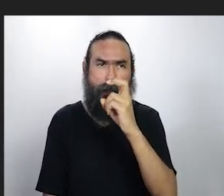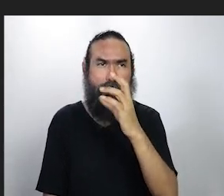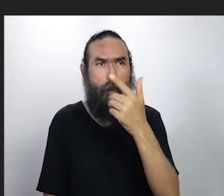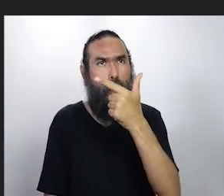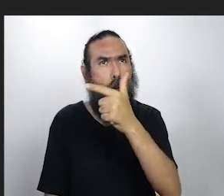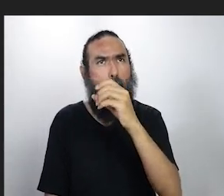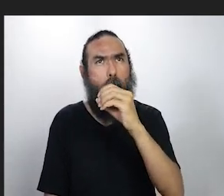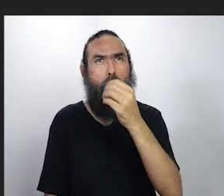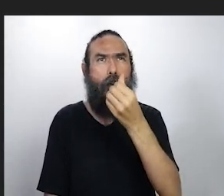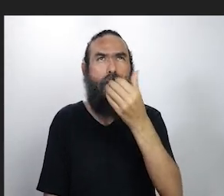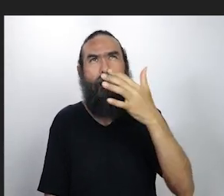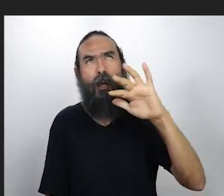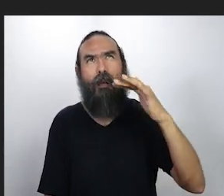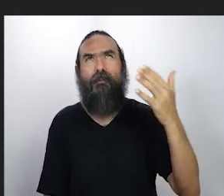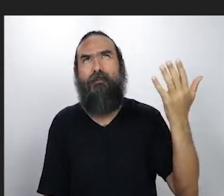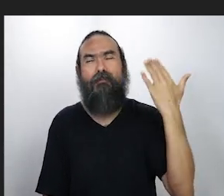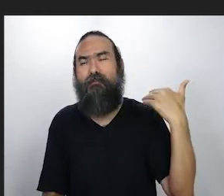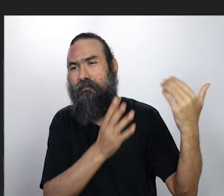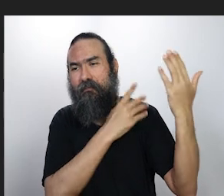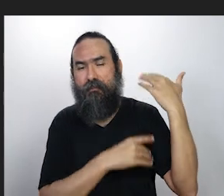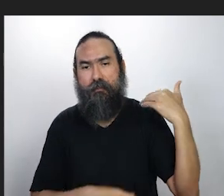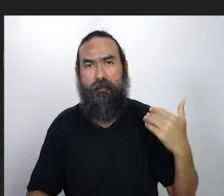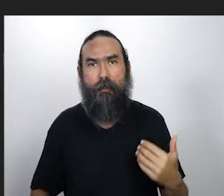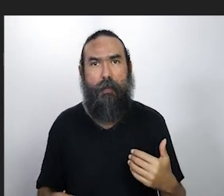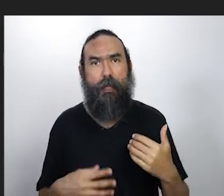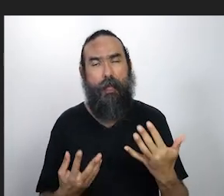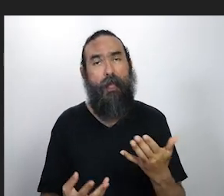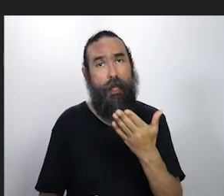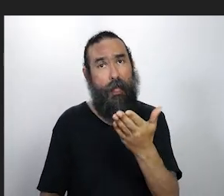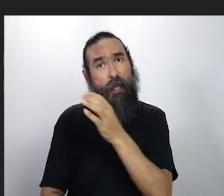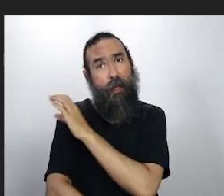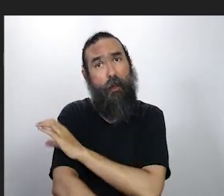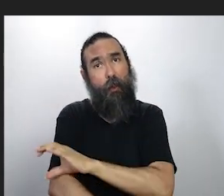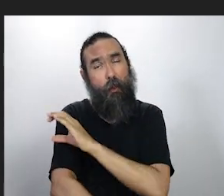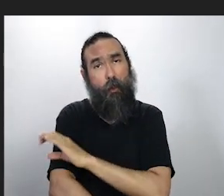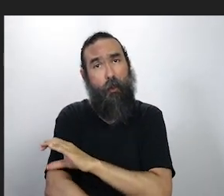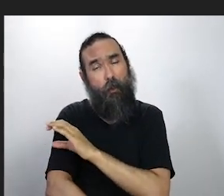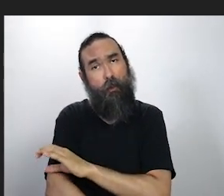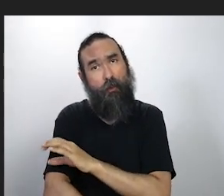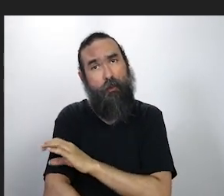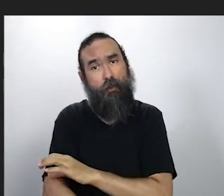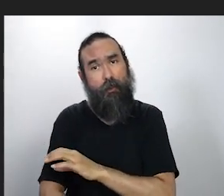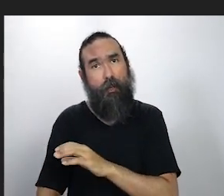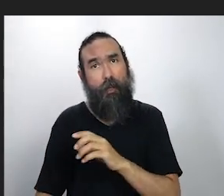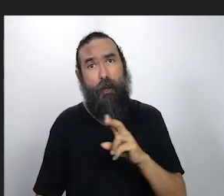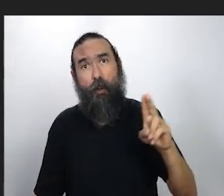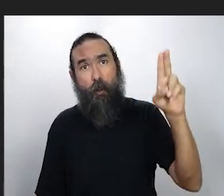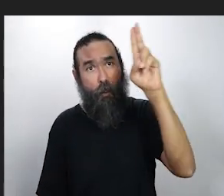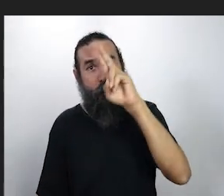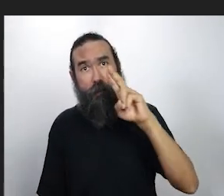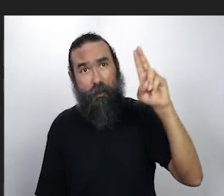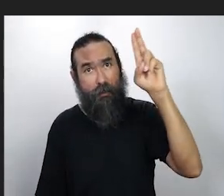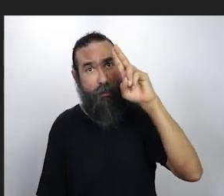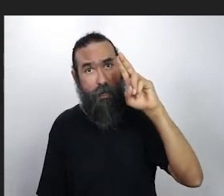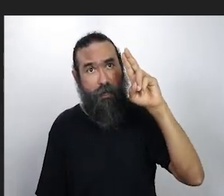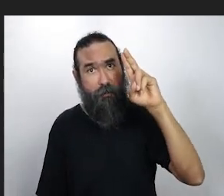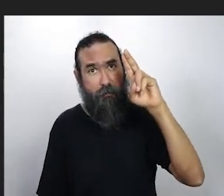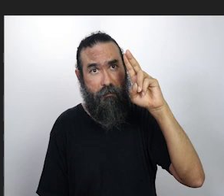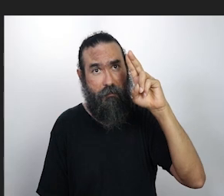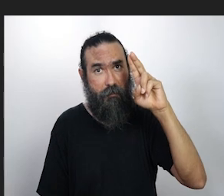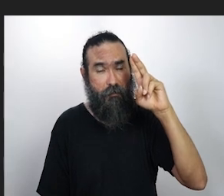de especialização e se transformou depois em um curso de mestrado. Então, hoje eu não frequento mais as